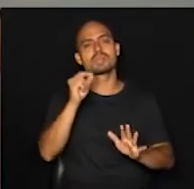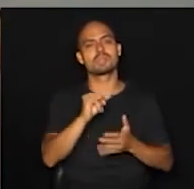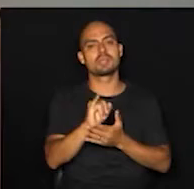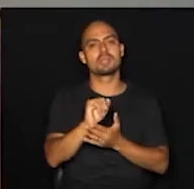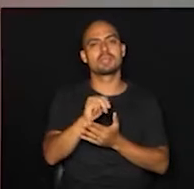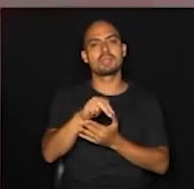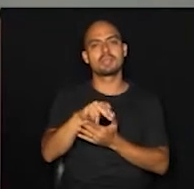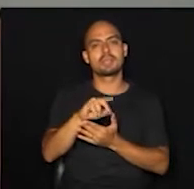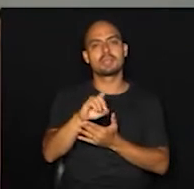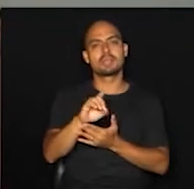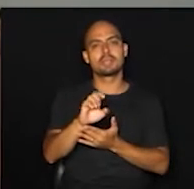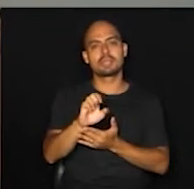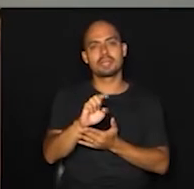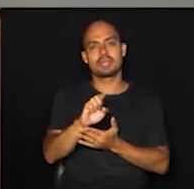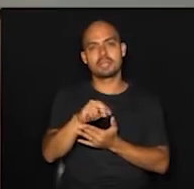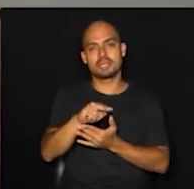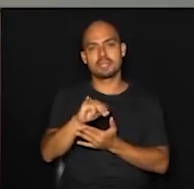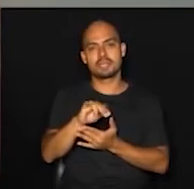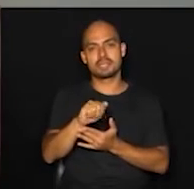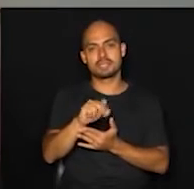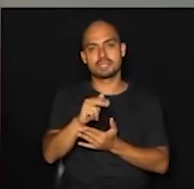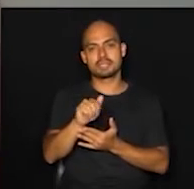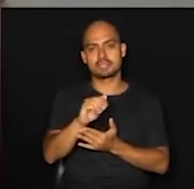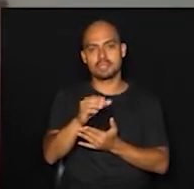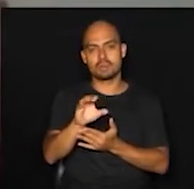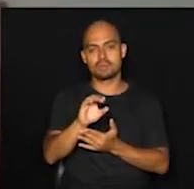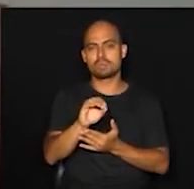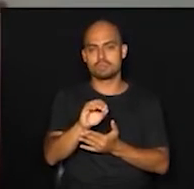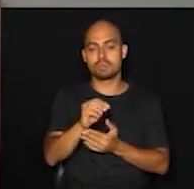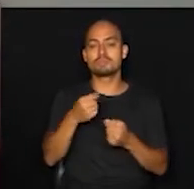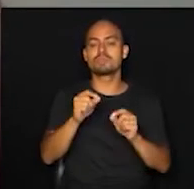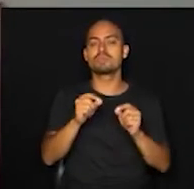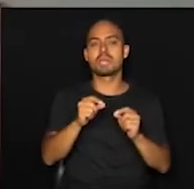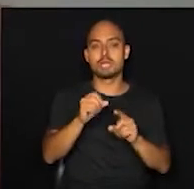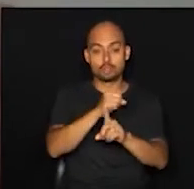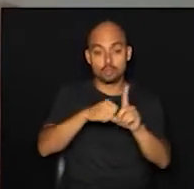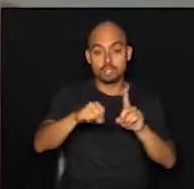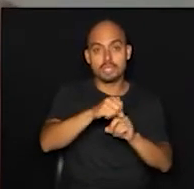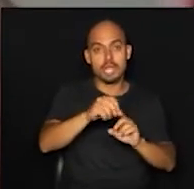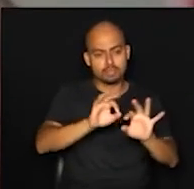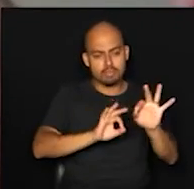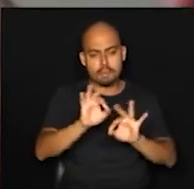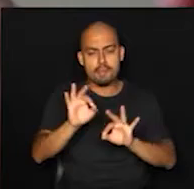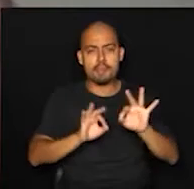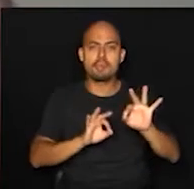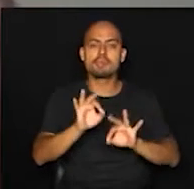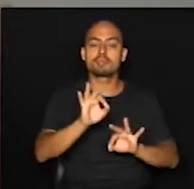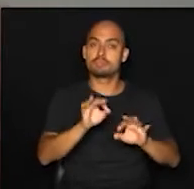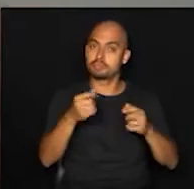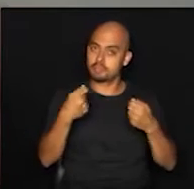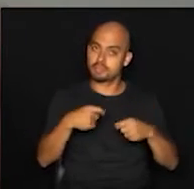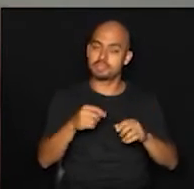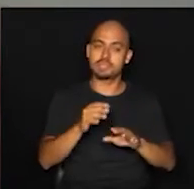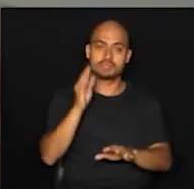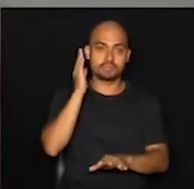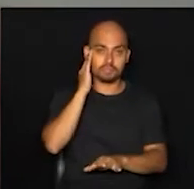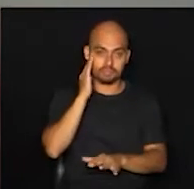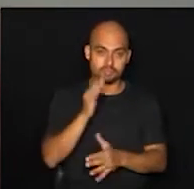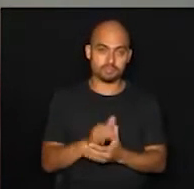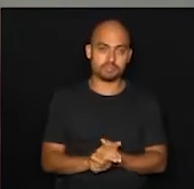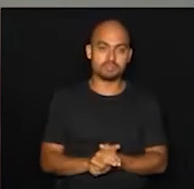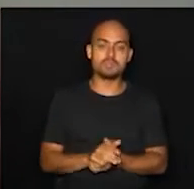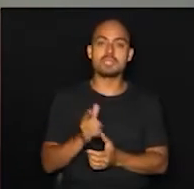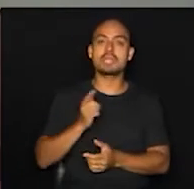que falta agora é reorganizar a sociedade. Claro que eles também pensavam que haveria, isso que a gente chama hoje em dia